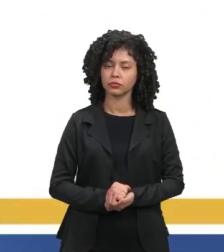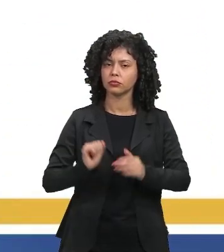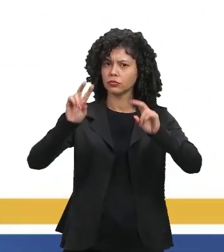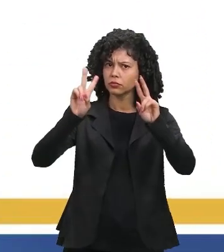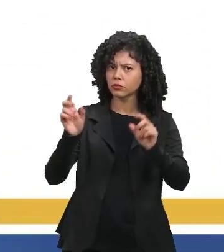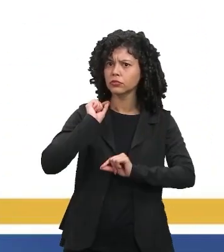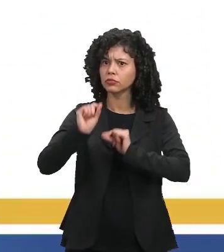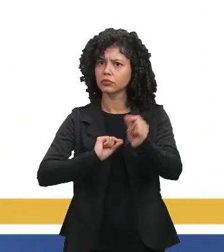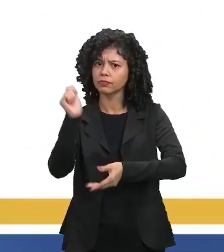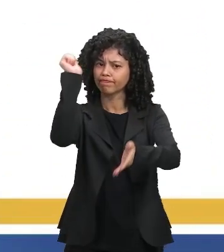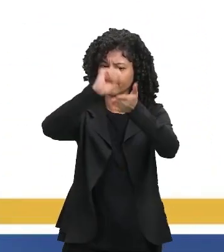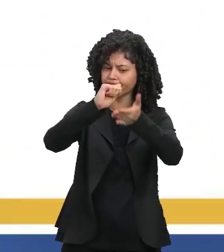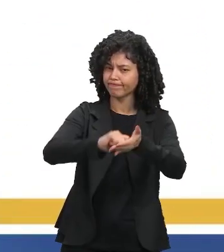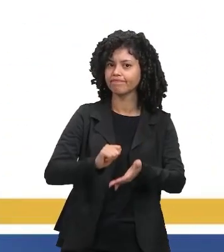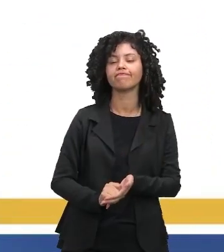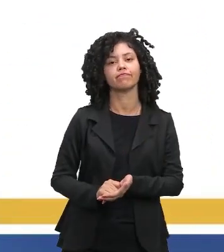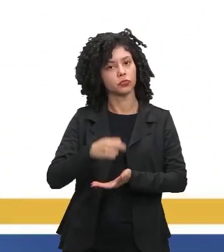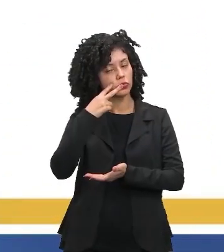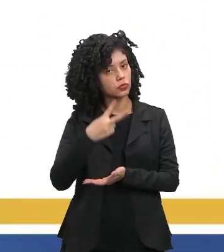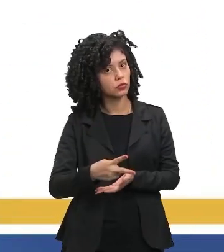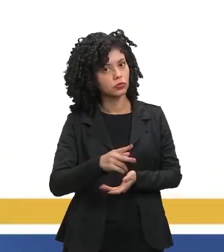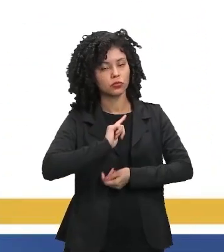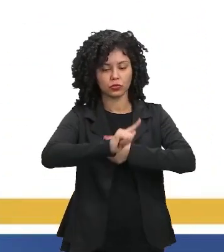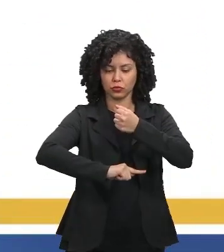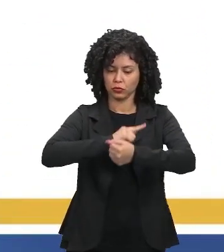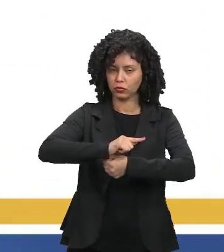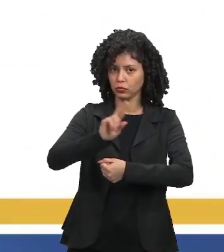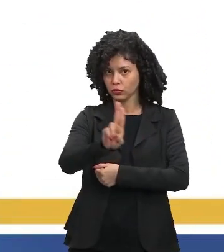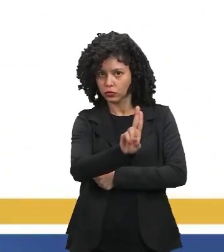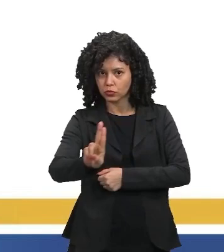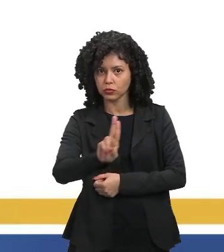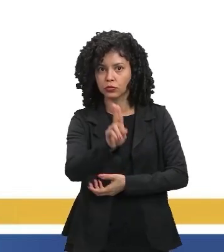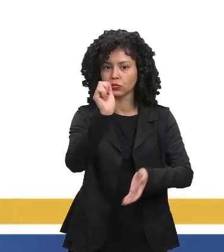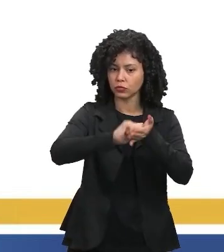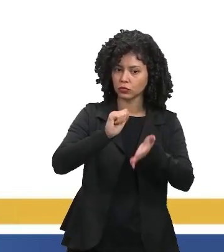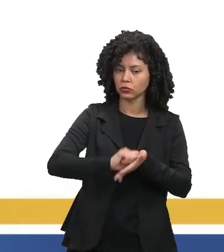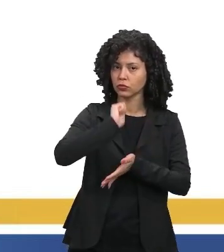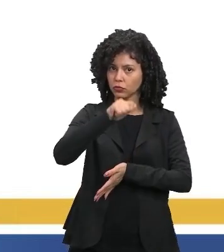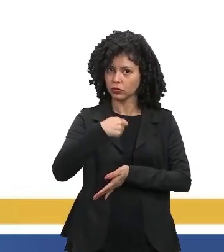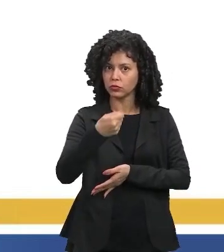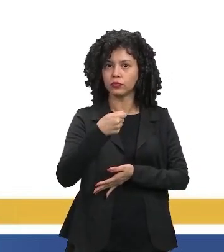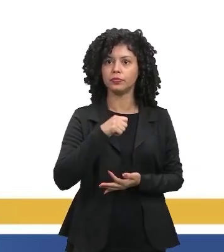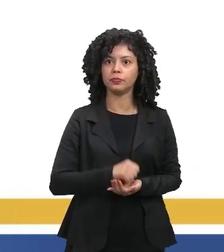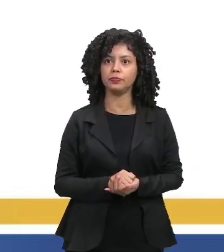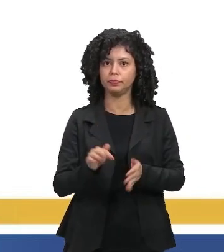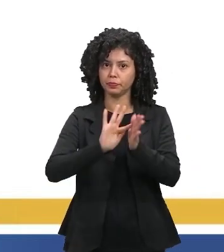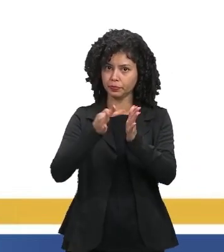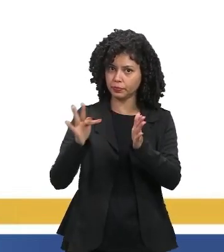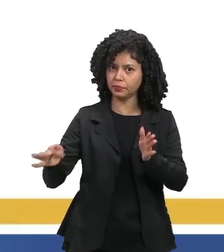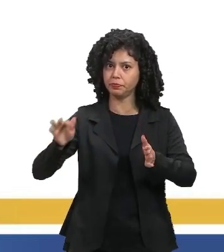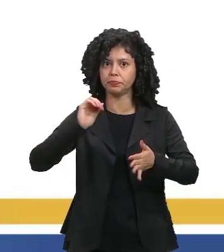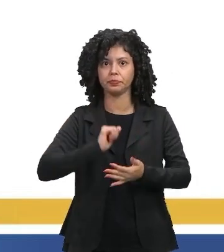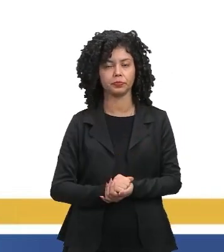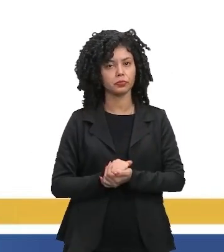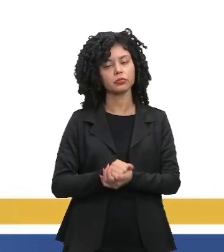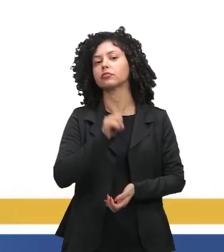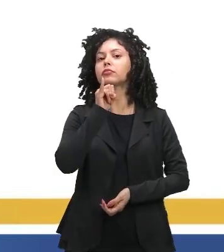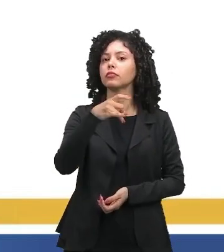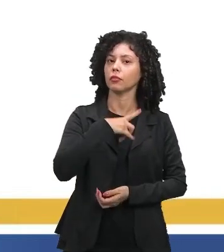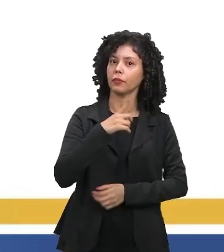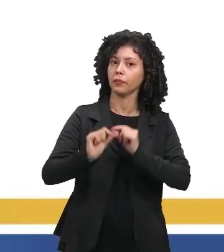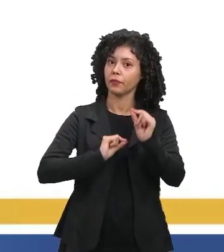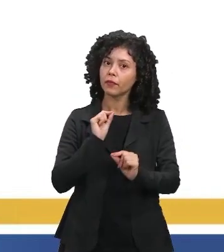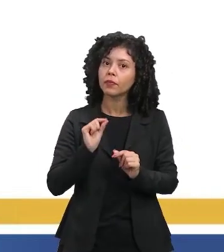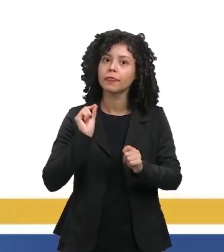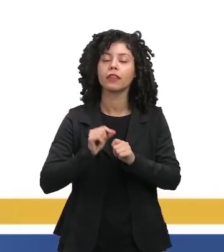Será que eu tenho que escrever os nomes dos átomos? Será que eu tenho que escrever os símbolos, as fórmulas? E se eu tiver que fazer